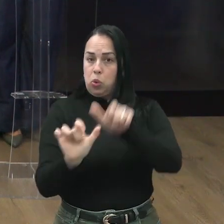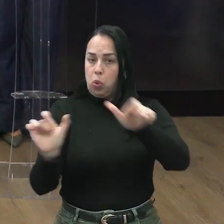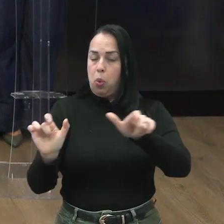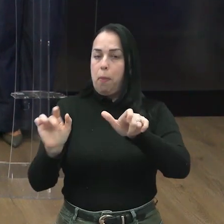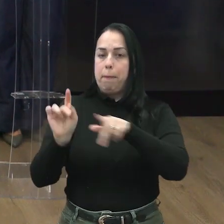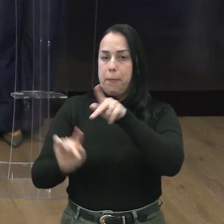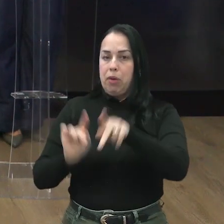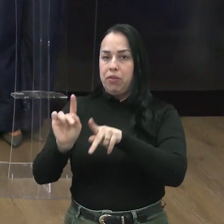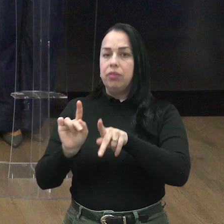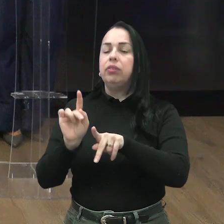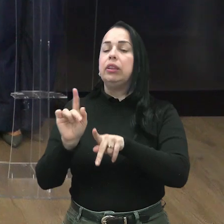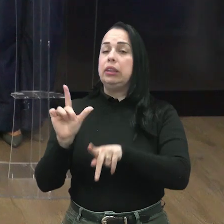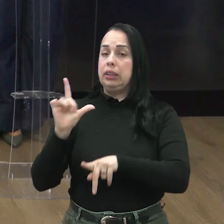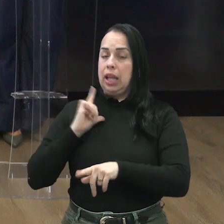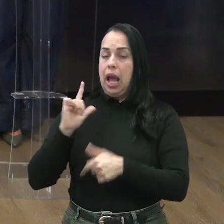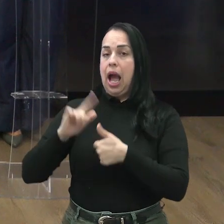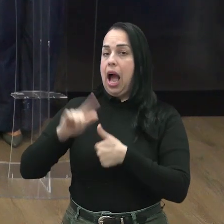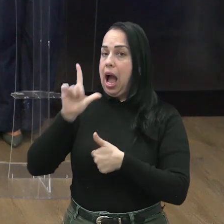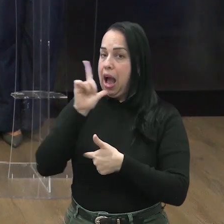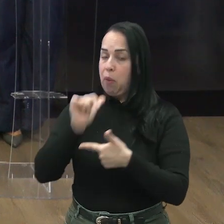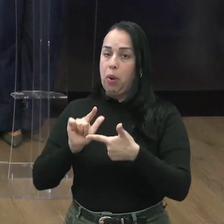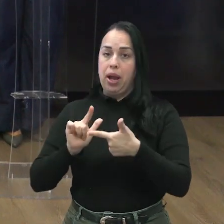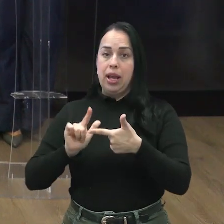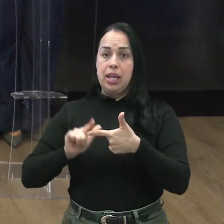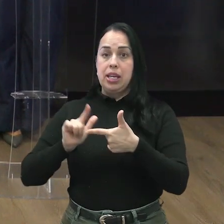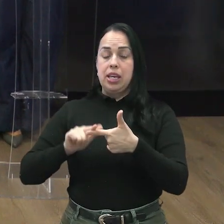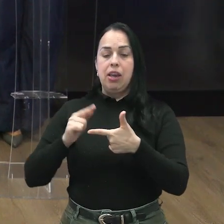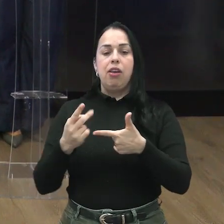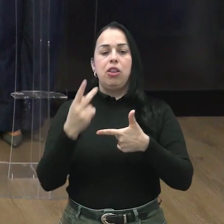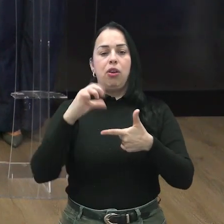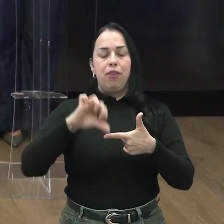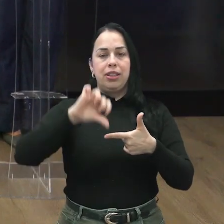98,64% da população tem atendimento de água e